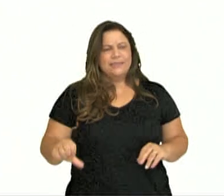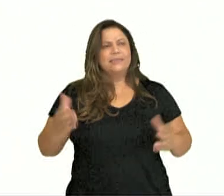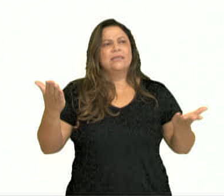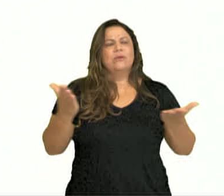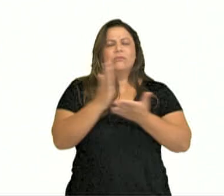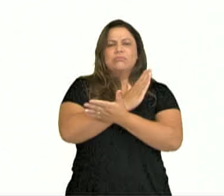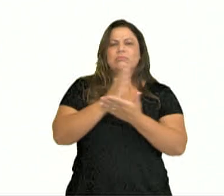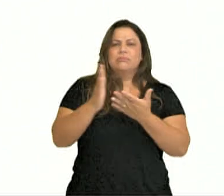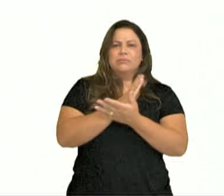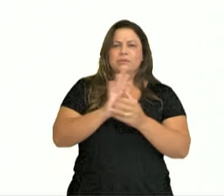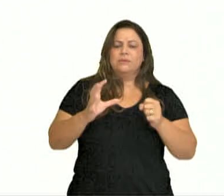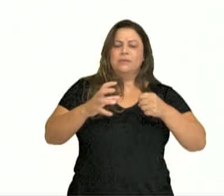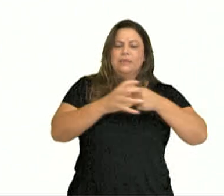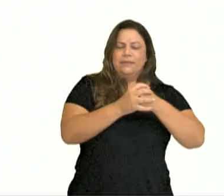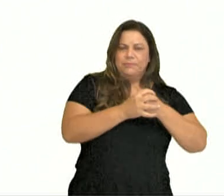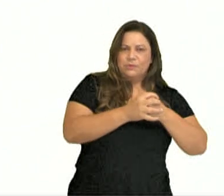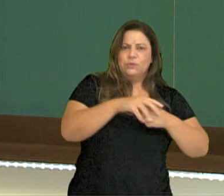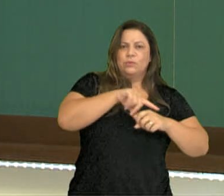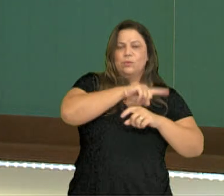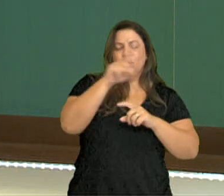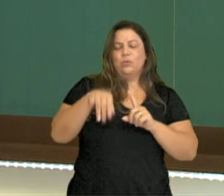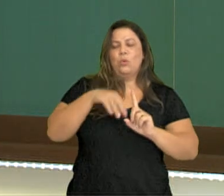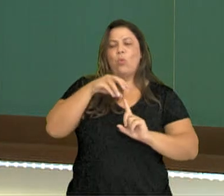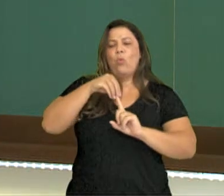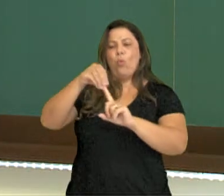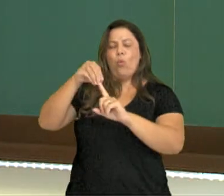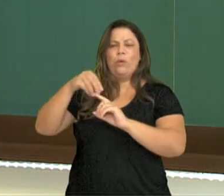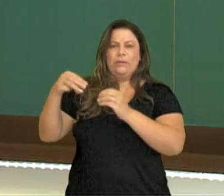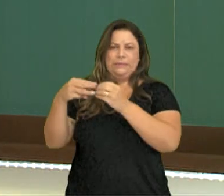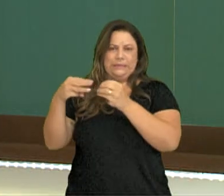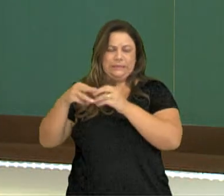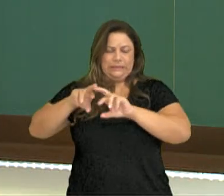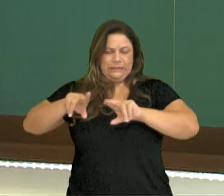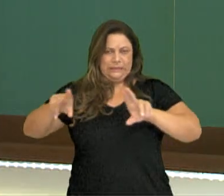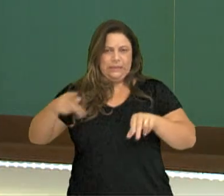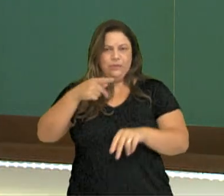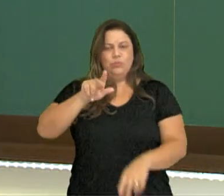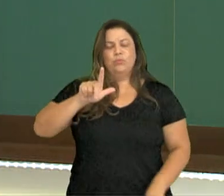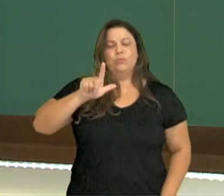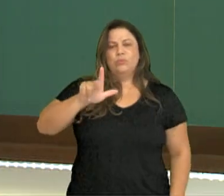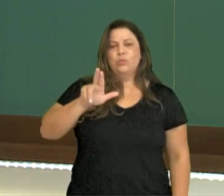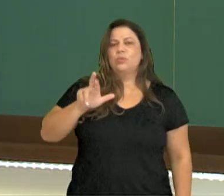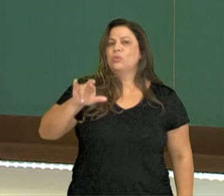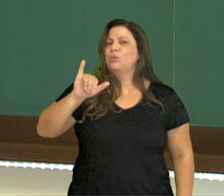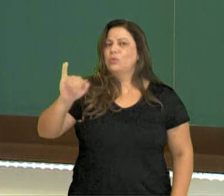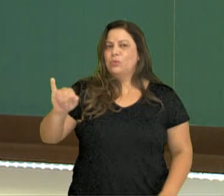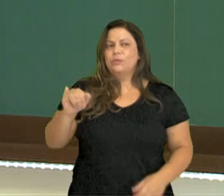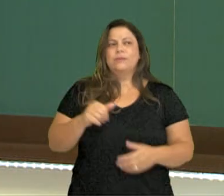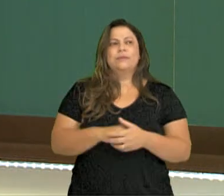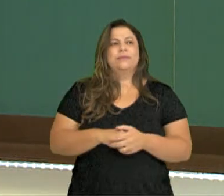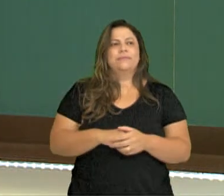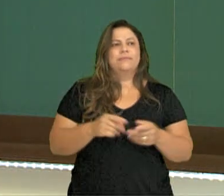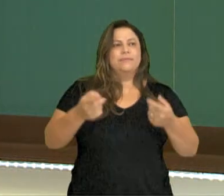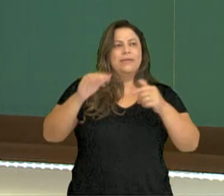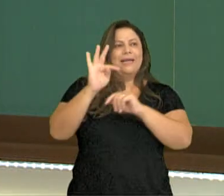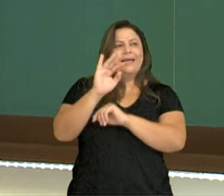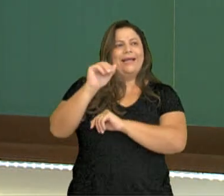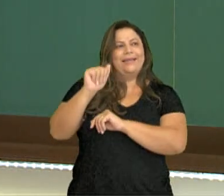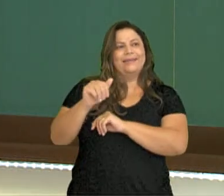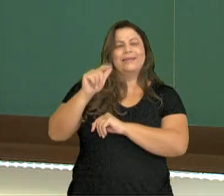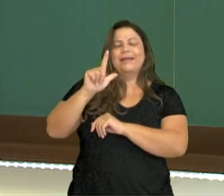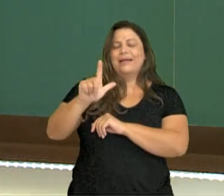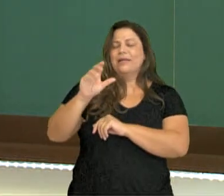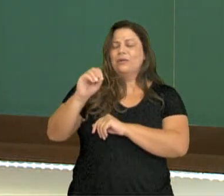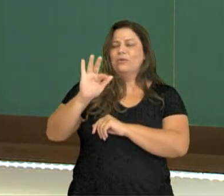algas protistas em as unicelulares e as pluricelulares, que nós chamamos de talófitas. Elas